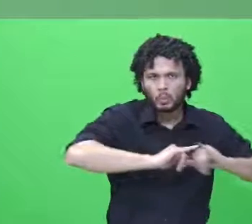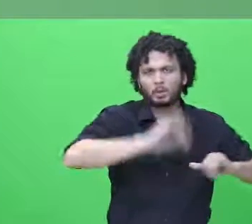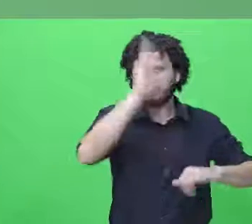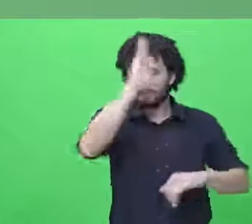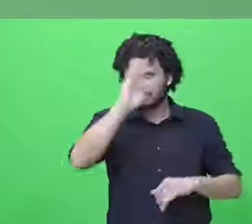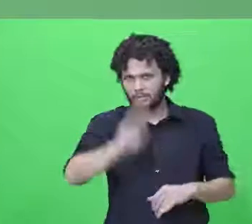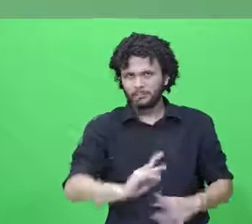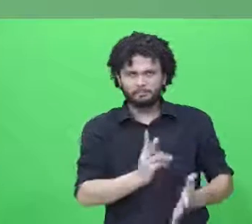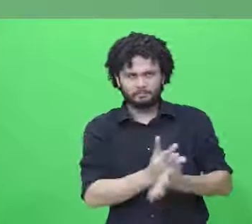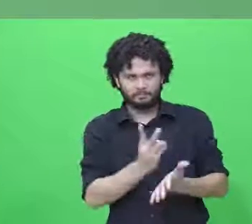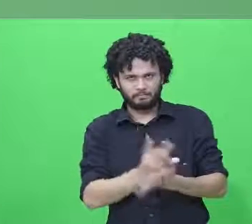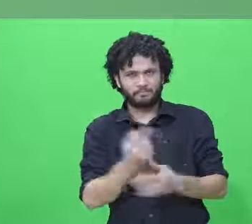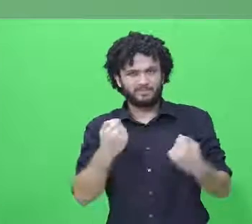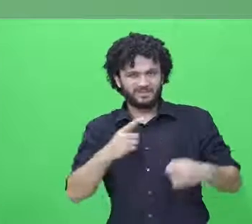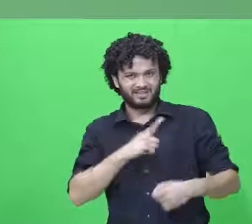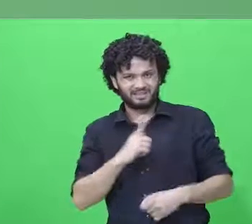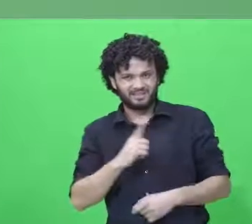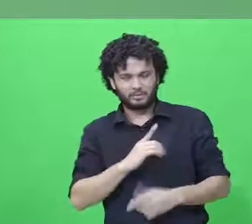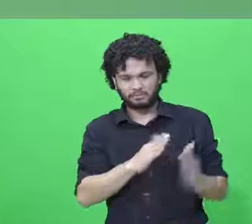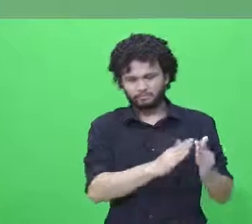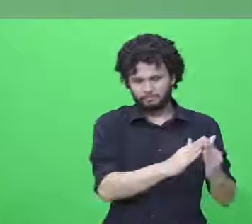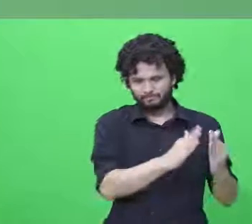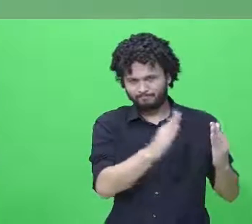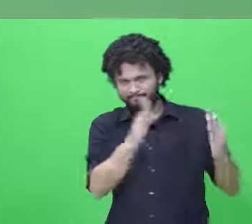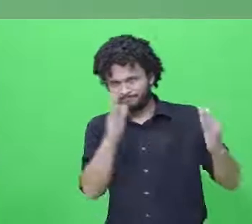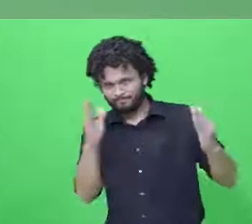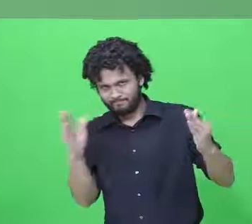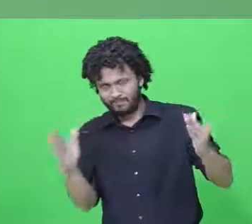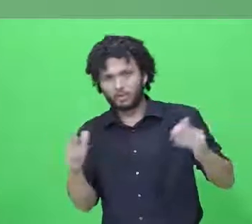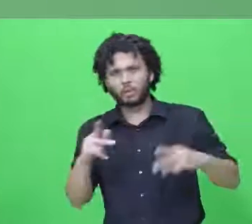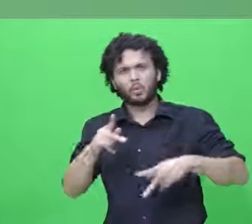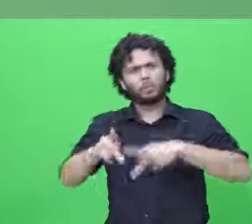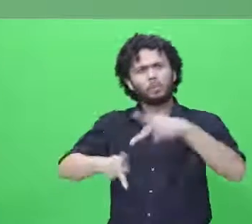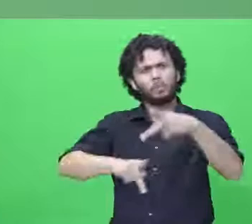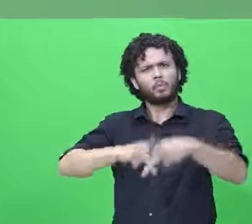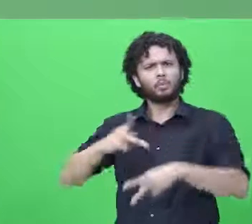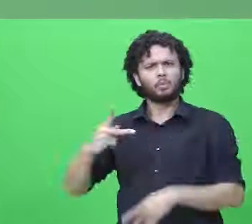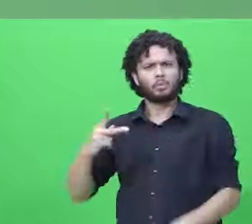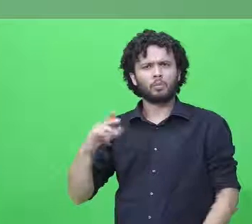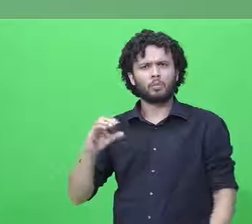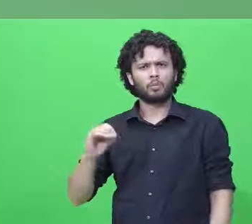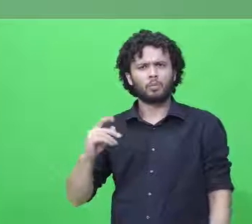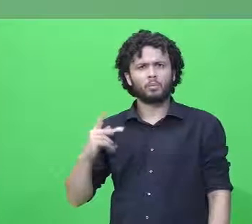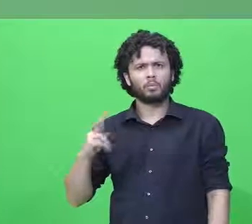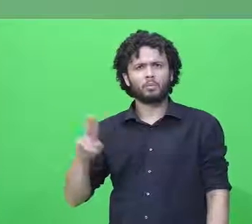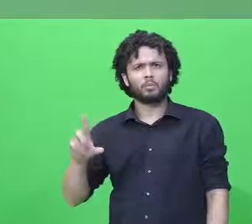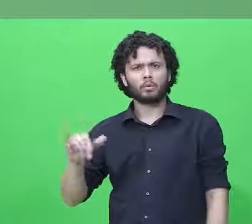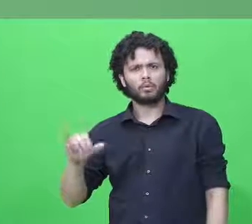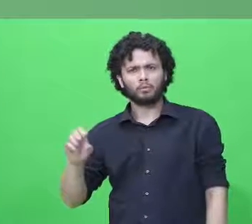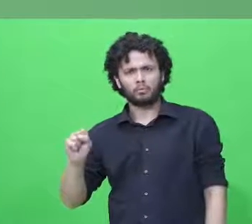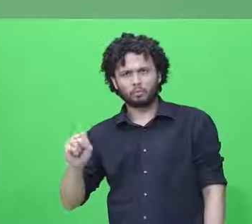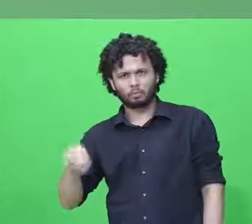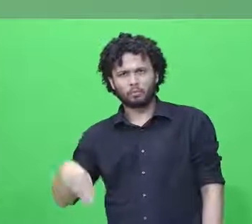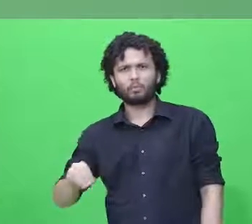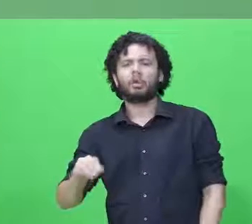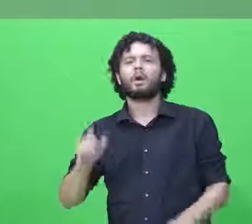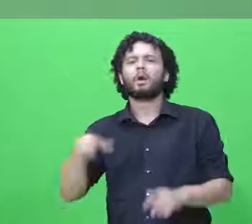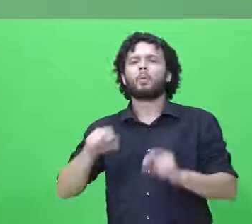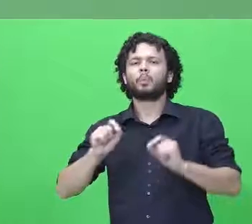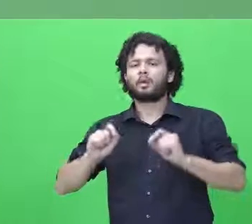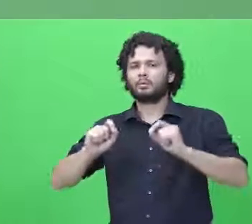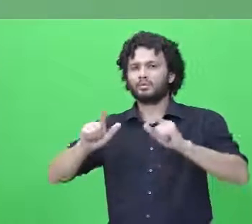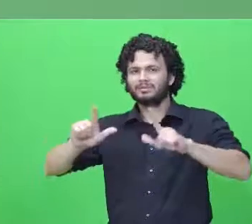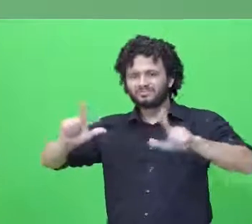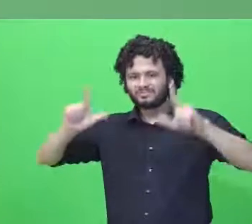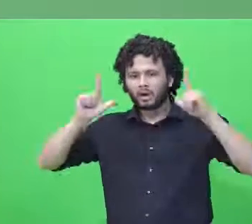Brasil. A gente tem, inclusive, nesse período, né, o populismo. O que é o populismo? É a figura de Vargas em todas as repartições públicas,